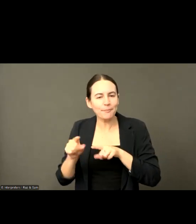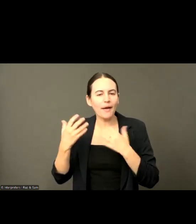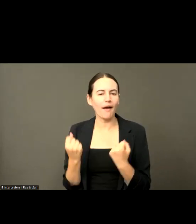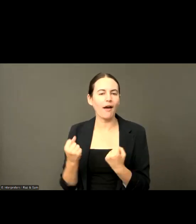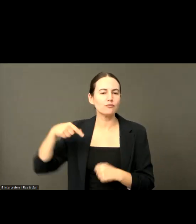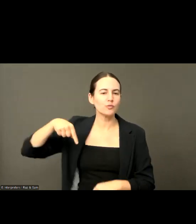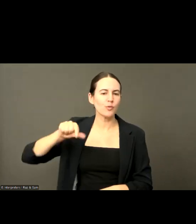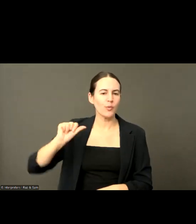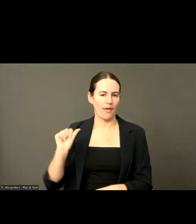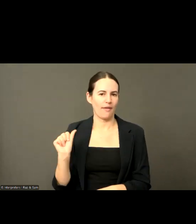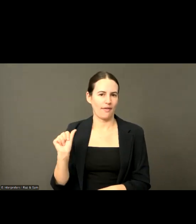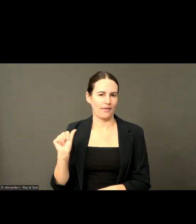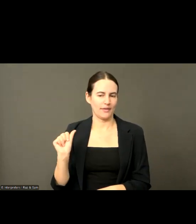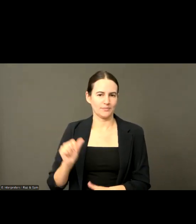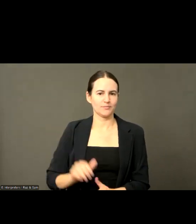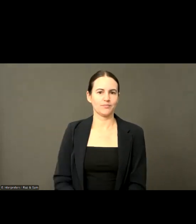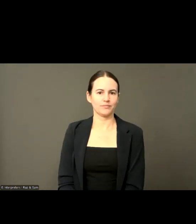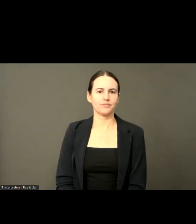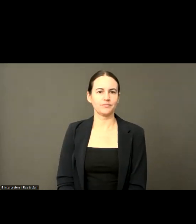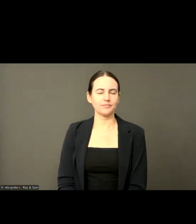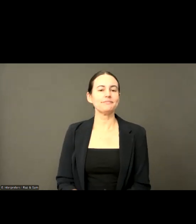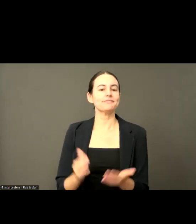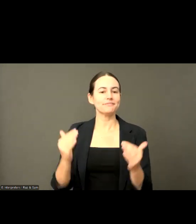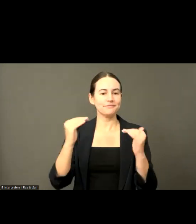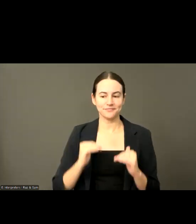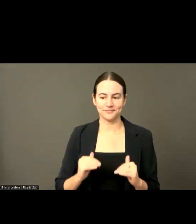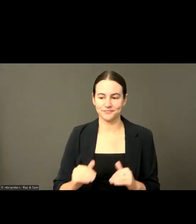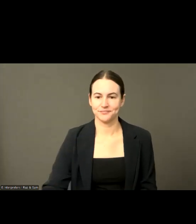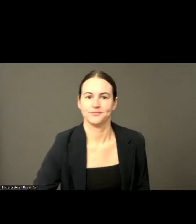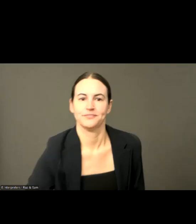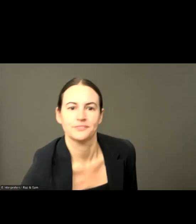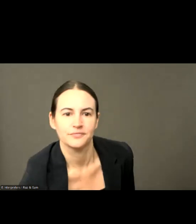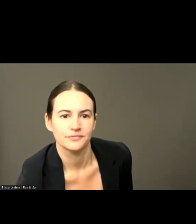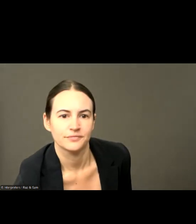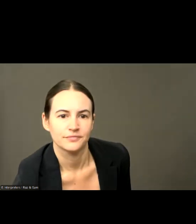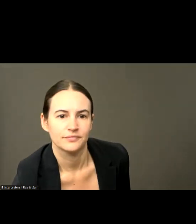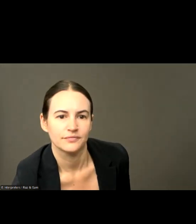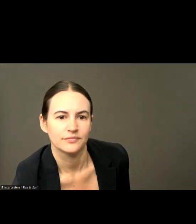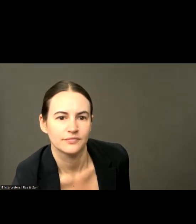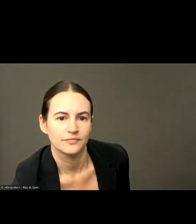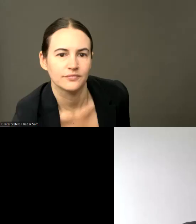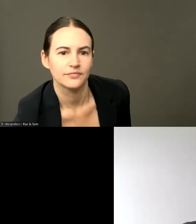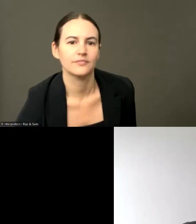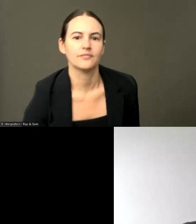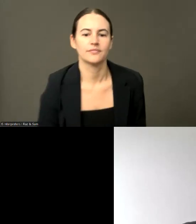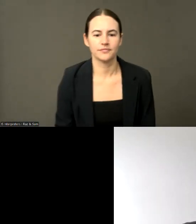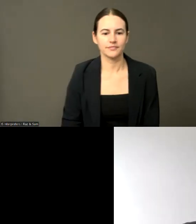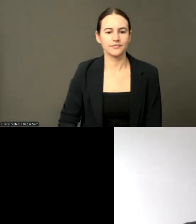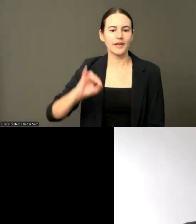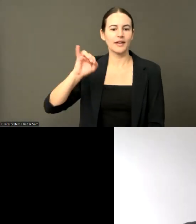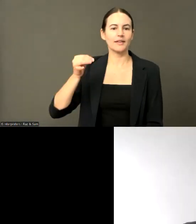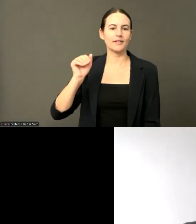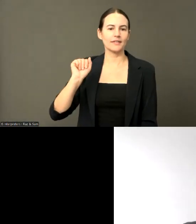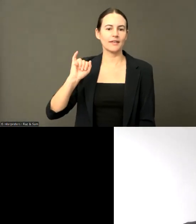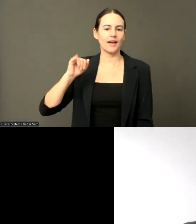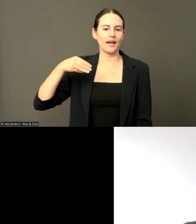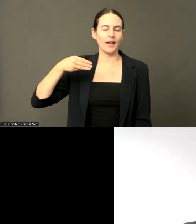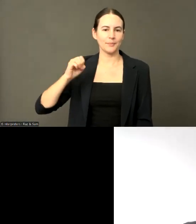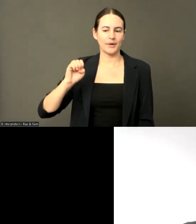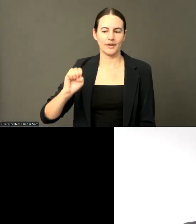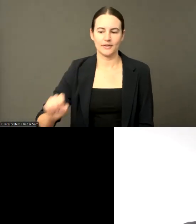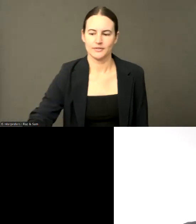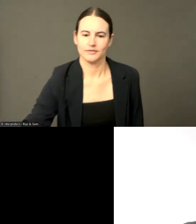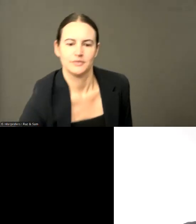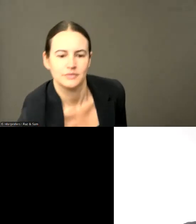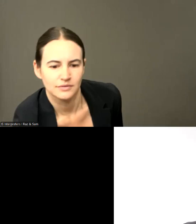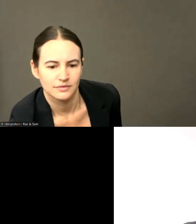perguntas na caixa de perguntas e respostas. Agora quero dar as boas-vindas ao Dr. Jaime Orez, ministro